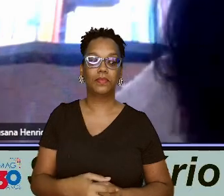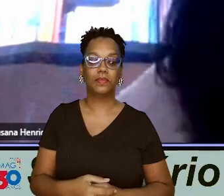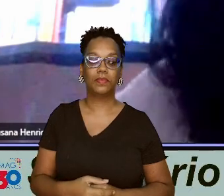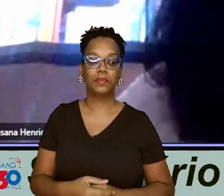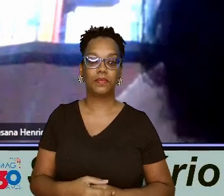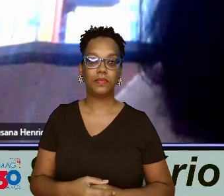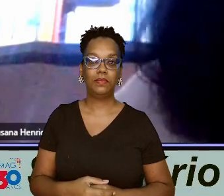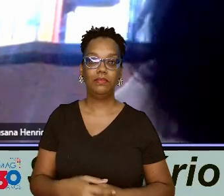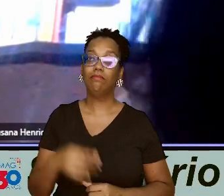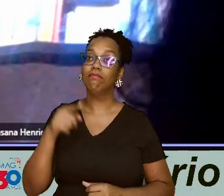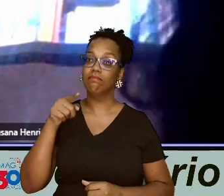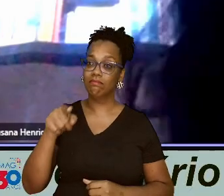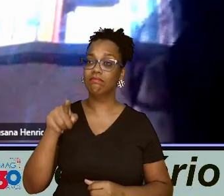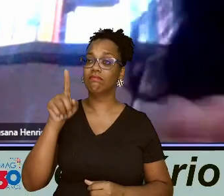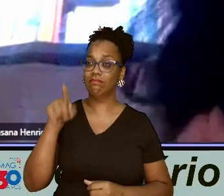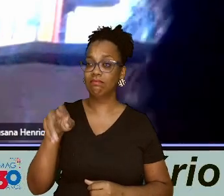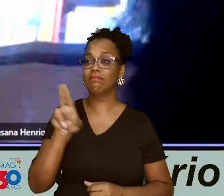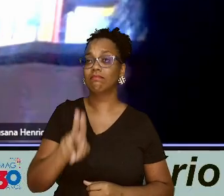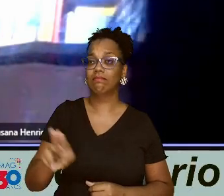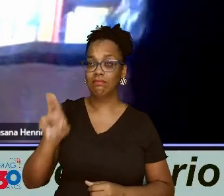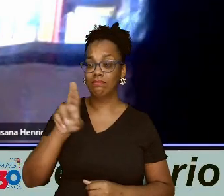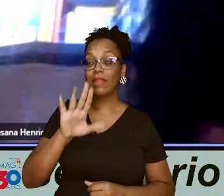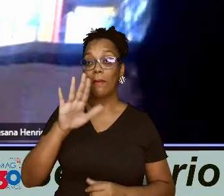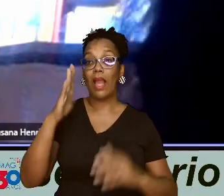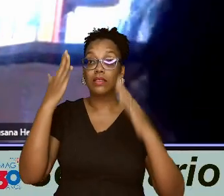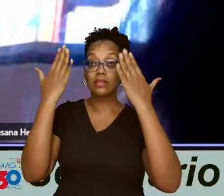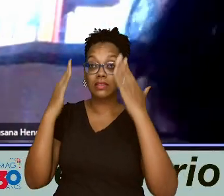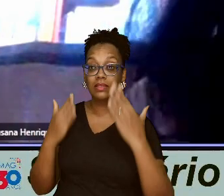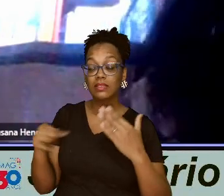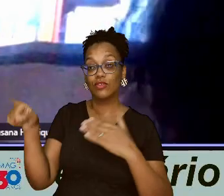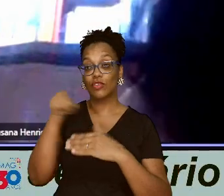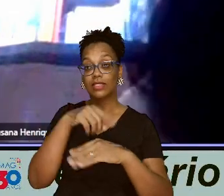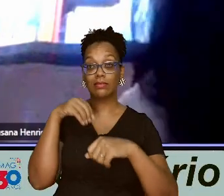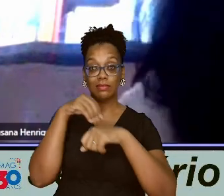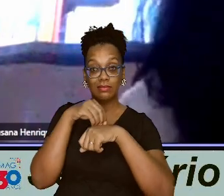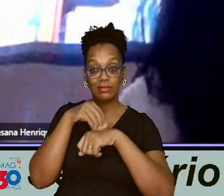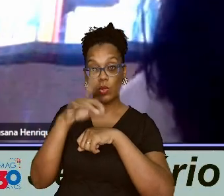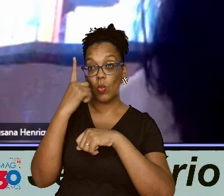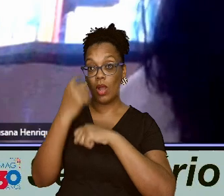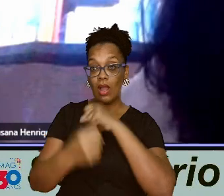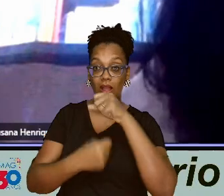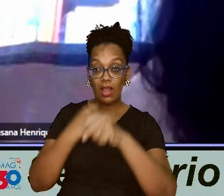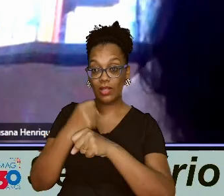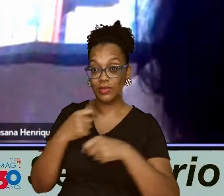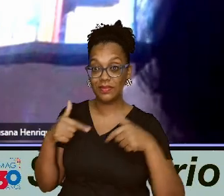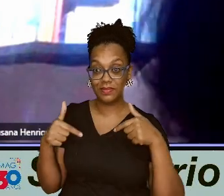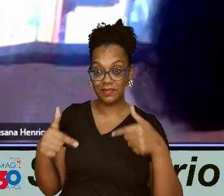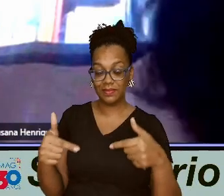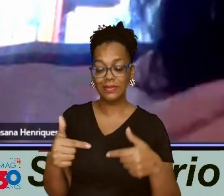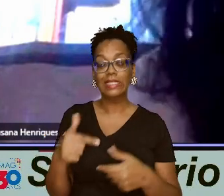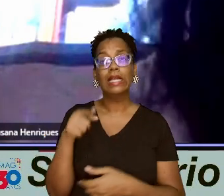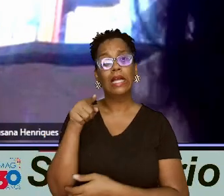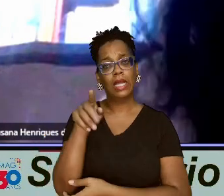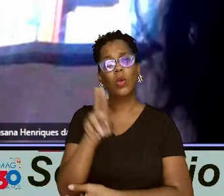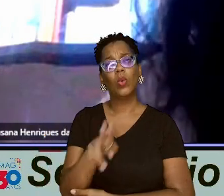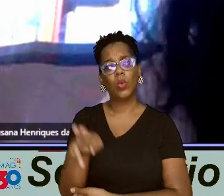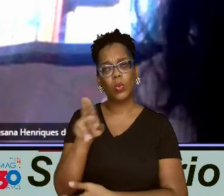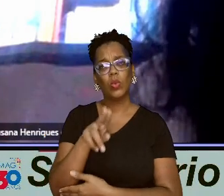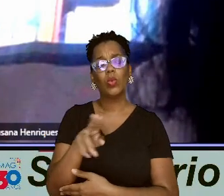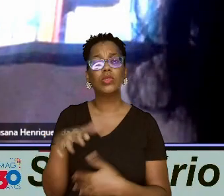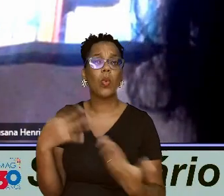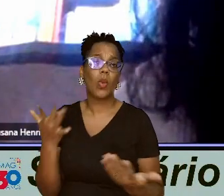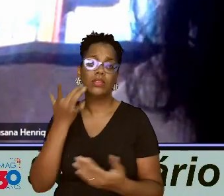ele é utilizado, mas dos dados de pesquisa que vocês trazem, né, desse primeiro ano de aplicação, ele é utilizado muito quando ele é fácil